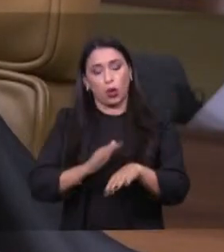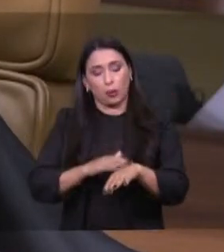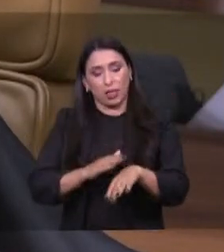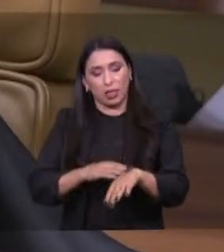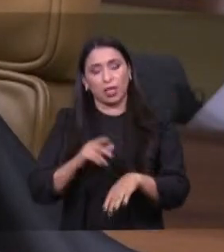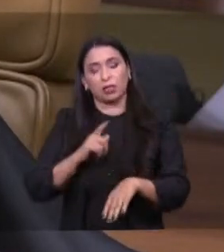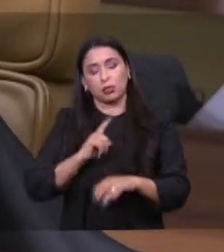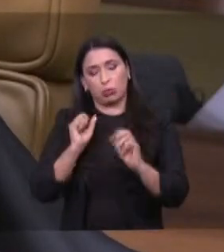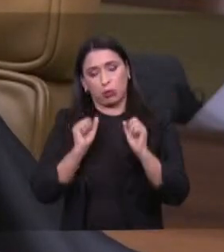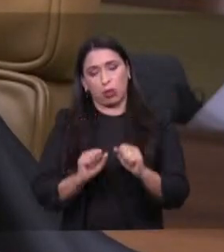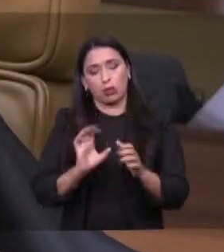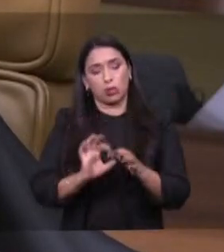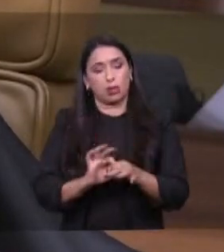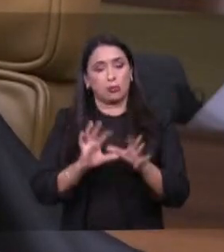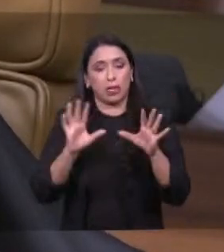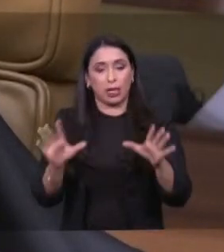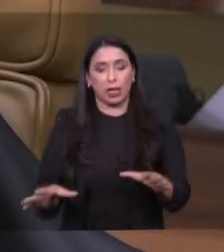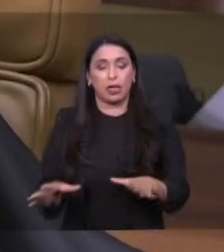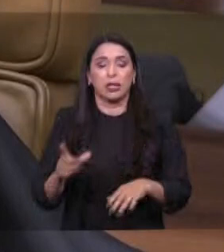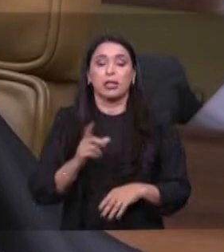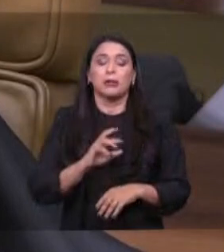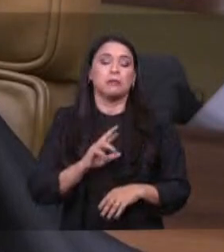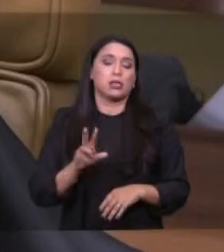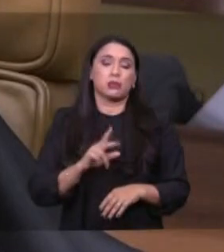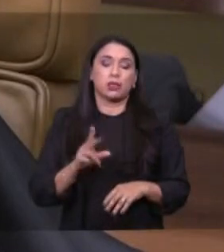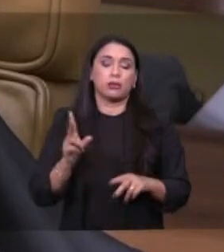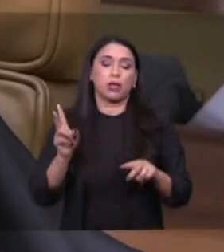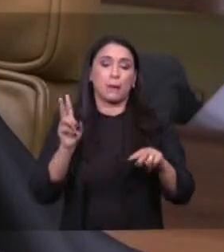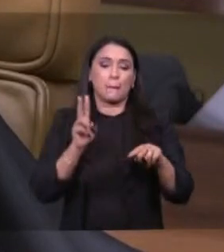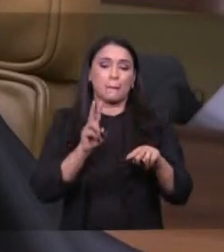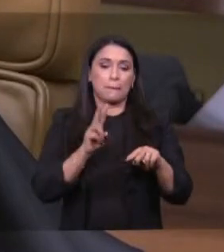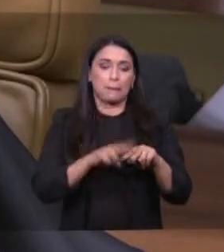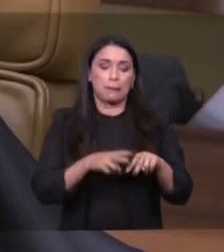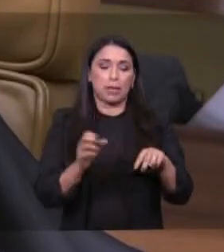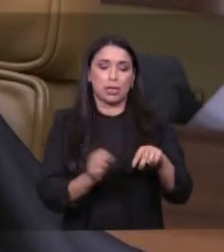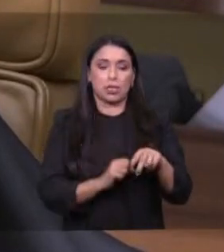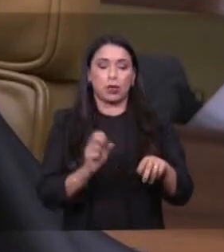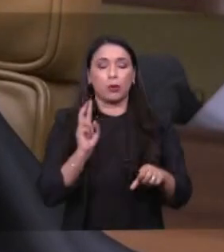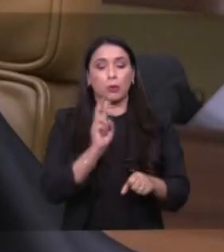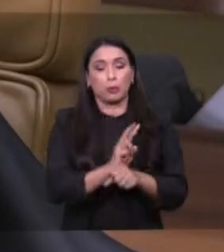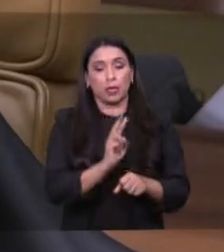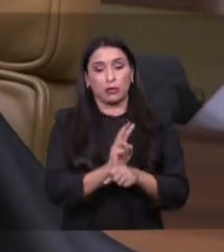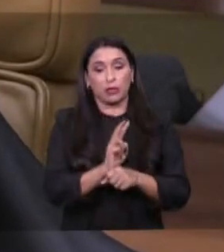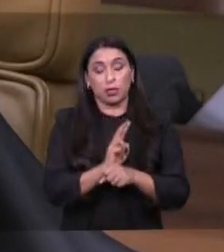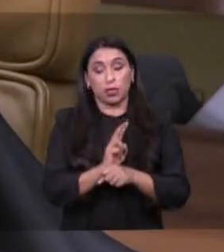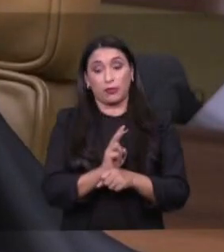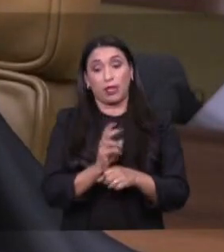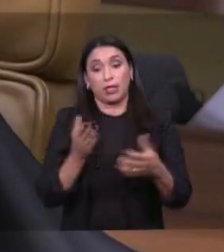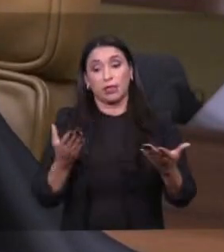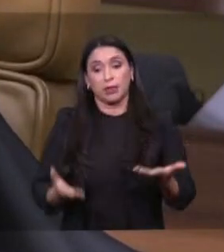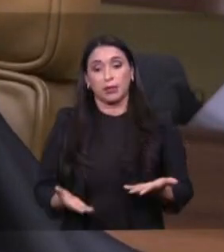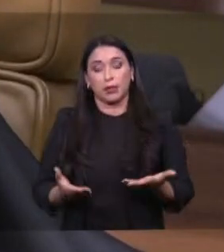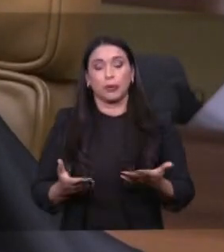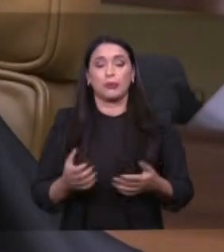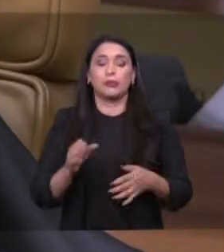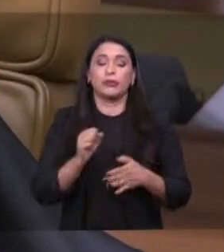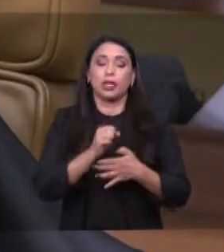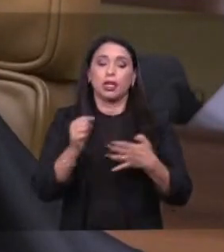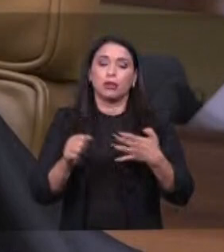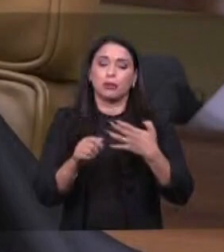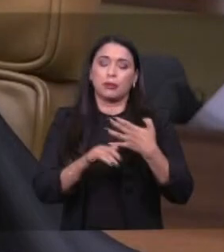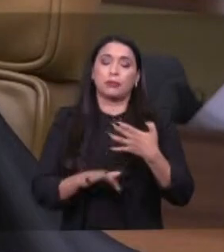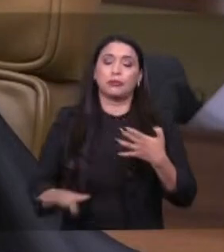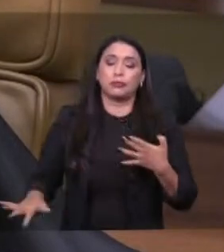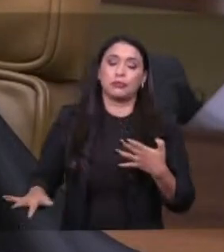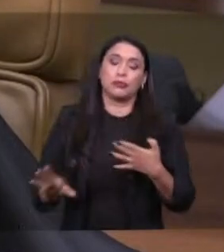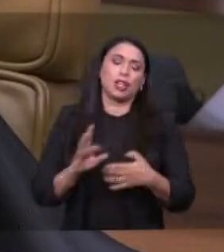da possibilidade de imediata decretação de prisão preventiva. Ora, a jurisprudência da Corte, digo eu, é no sentido